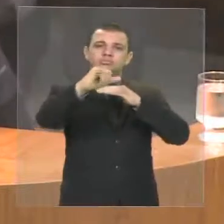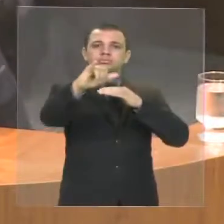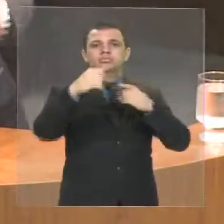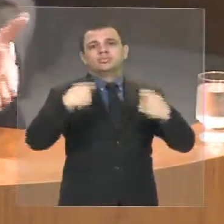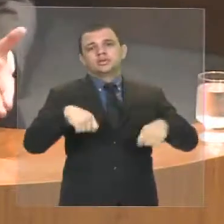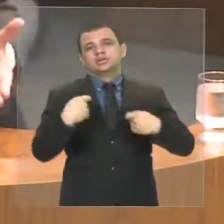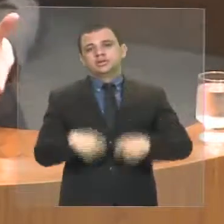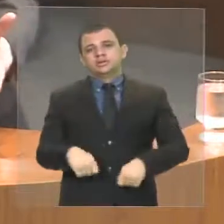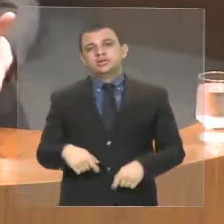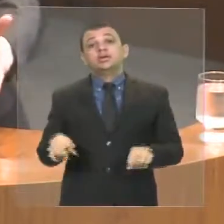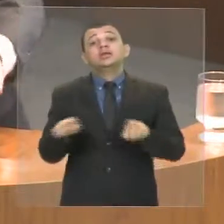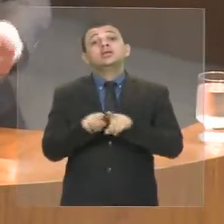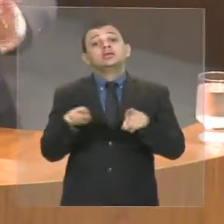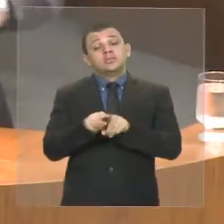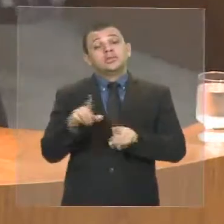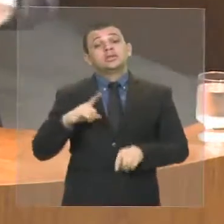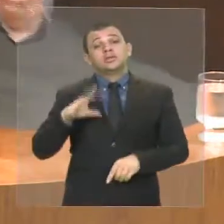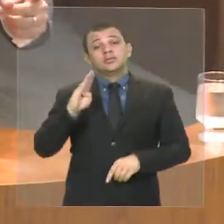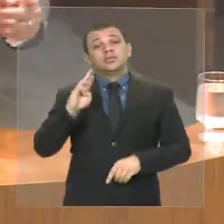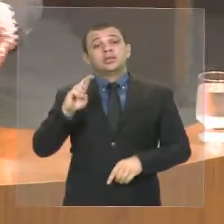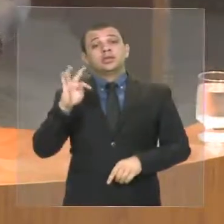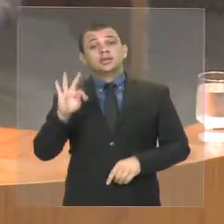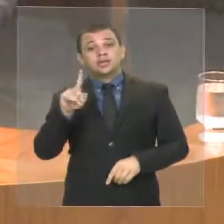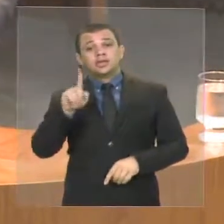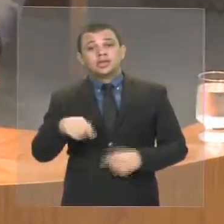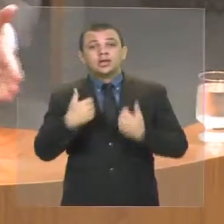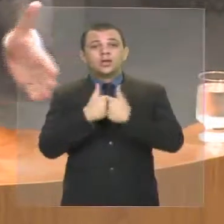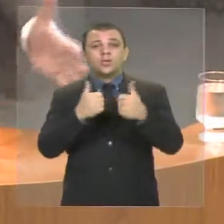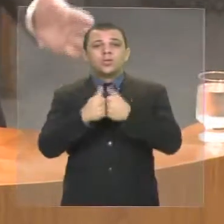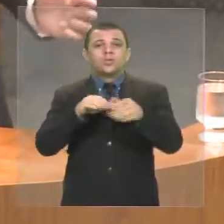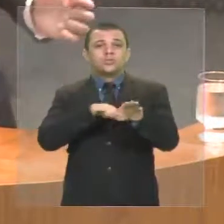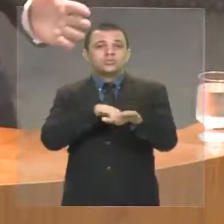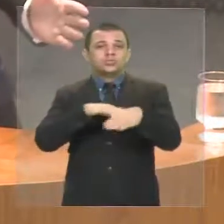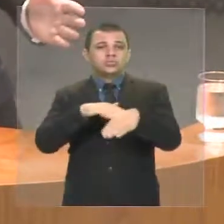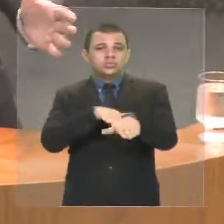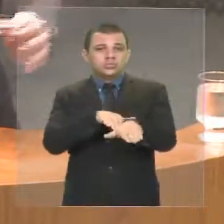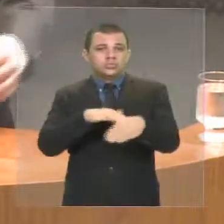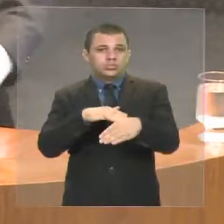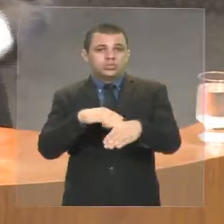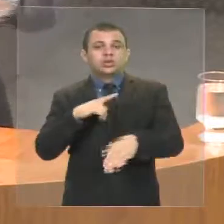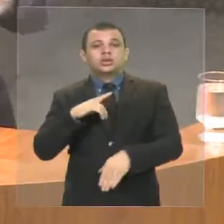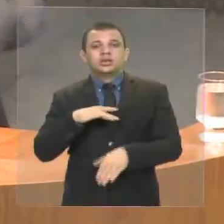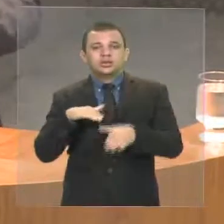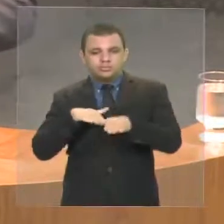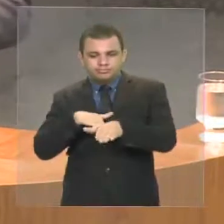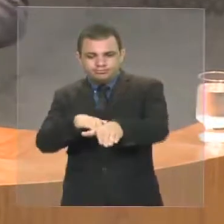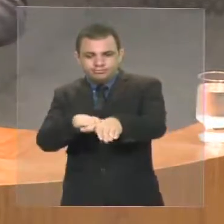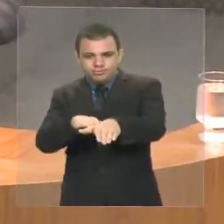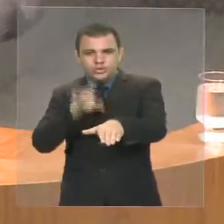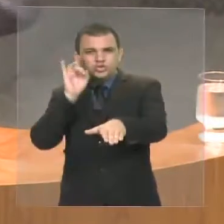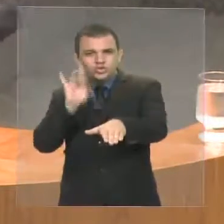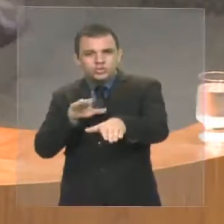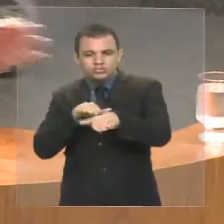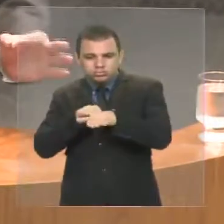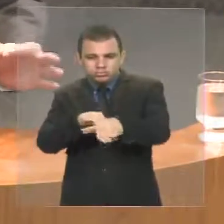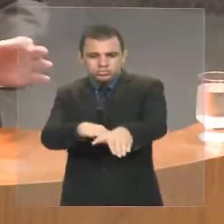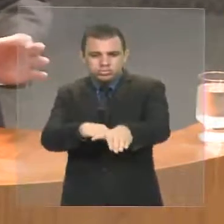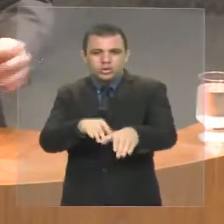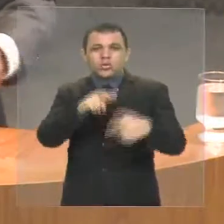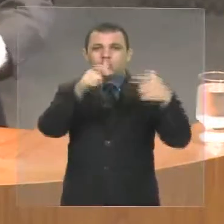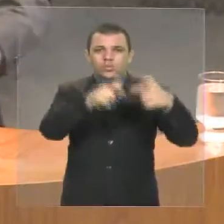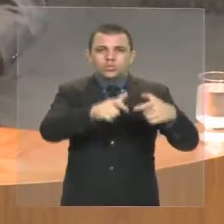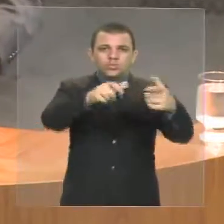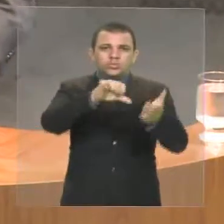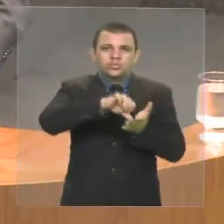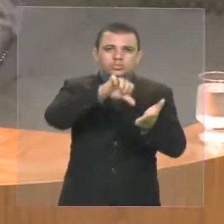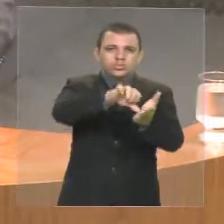opção é o BRT, que é o ônibus articulado, que vai num corredor exclusivo, que não, ele só para nas paradas e não tem nenhuma interferência,